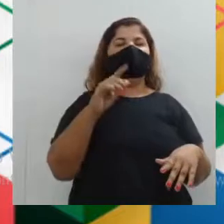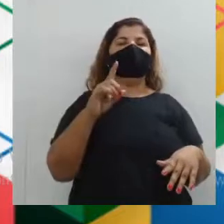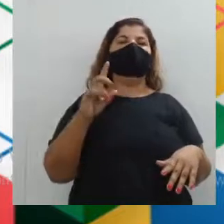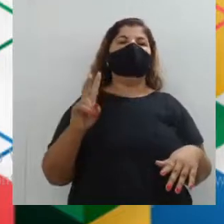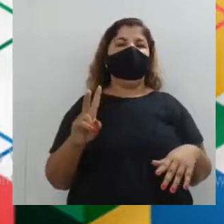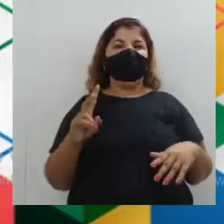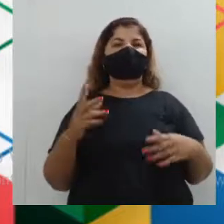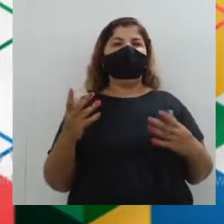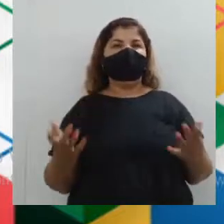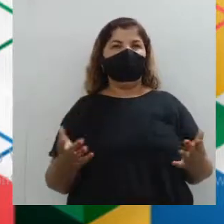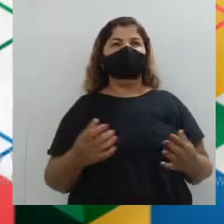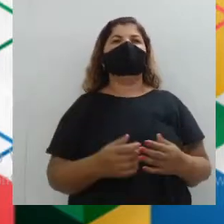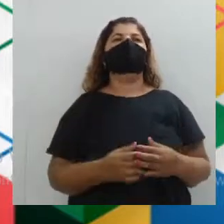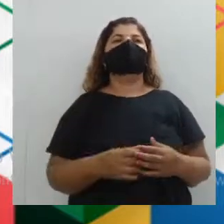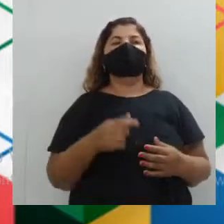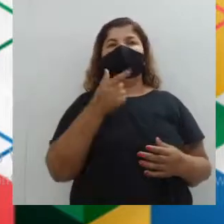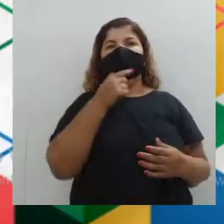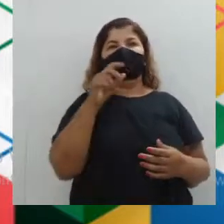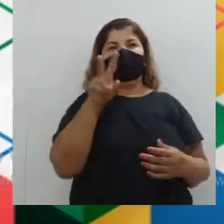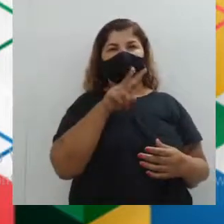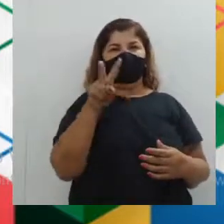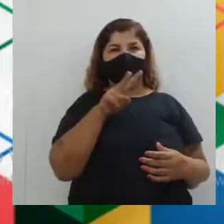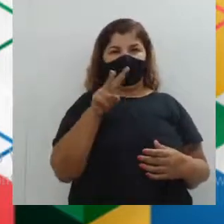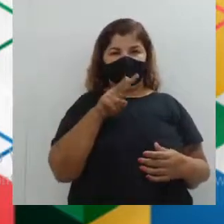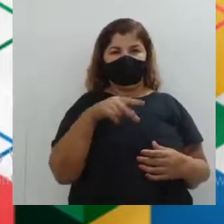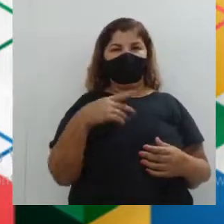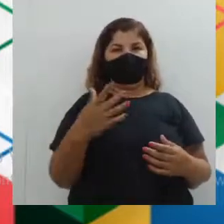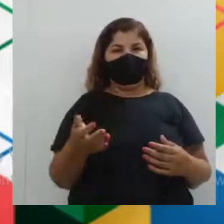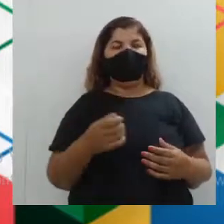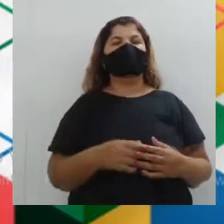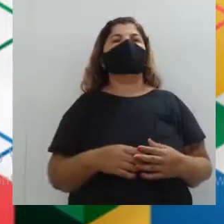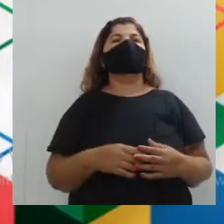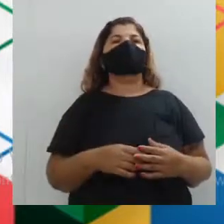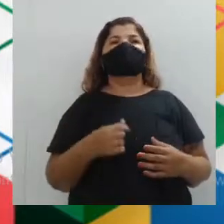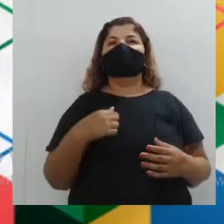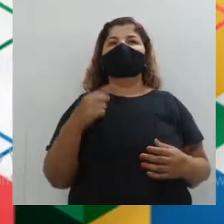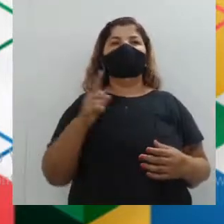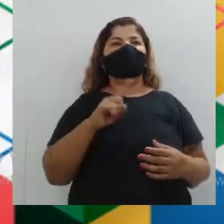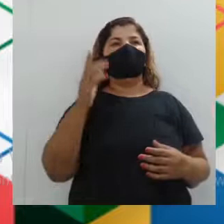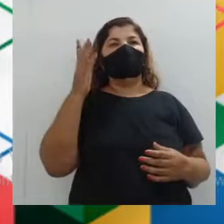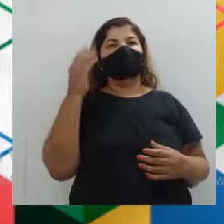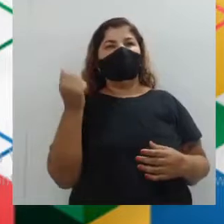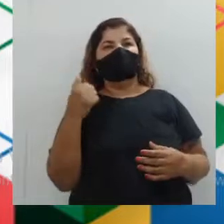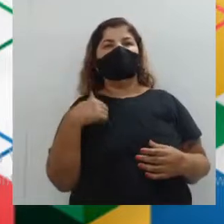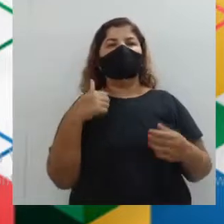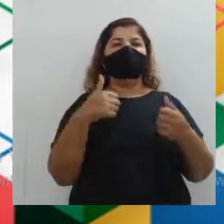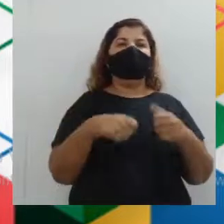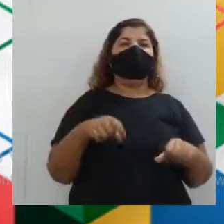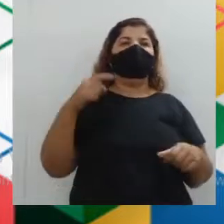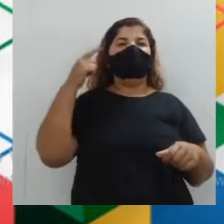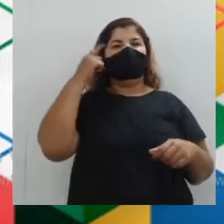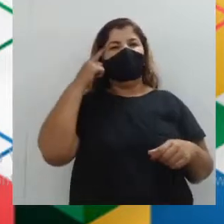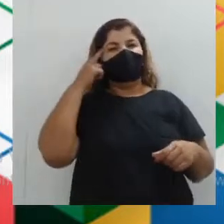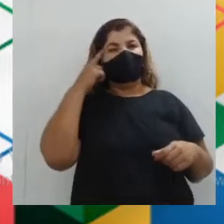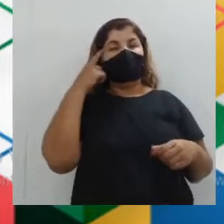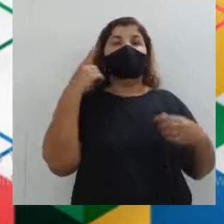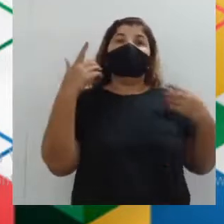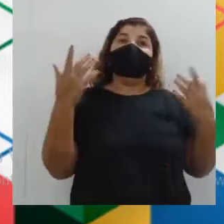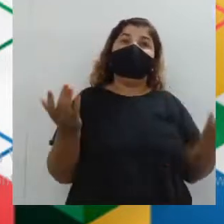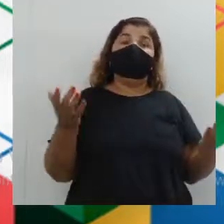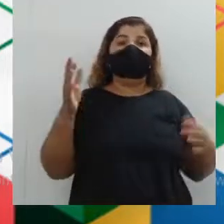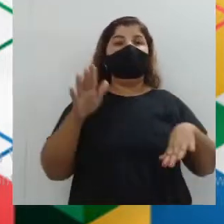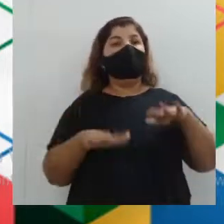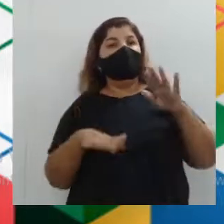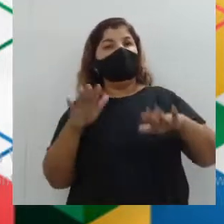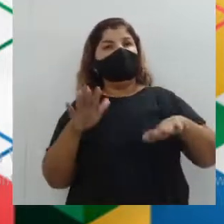e Lucas Carlos. Vocês com certeza devem conhecer. Eu não sei, eu estava pensando em